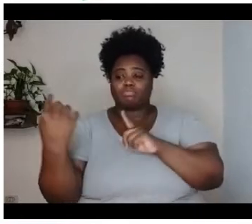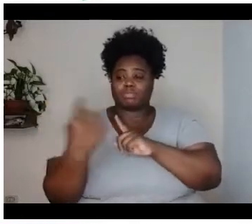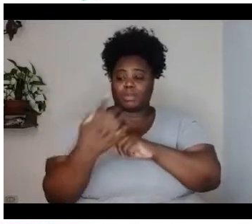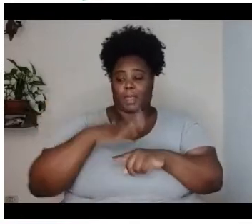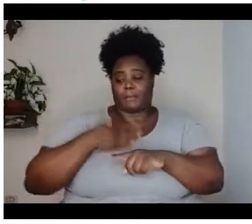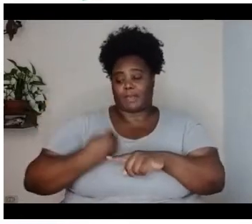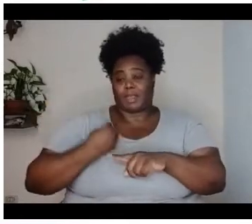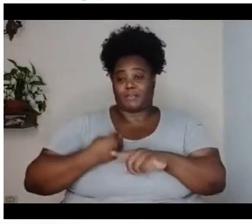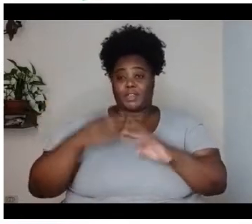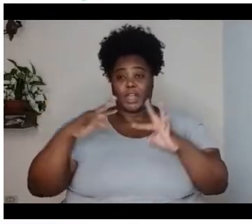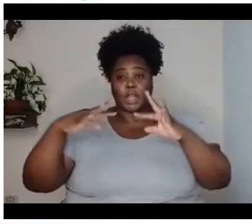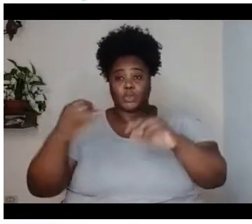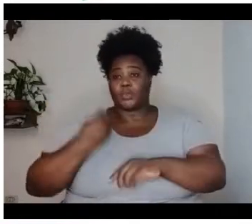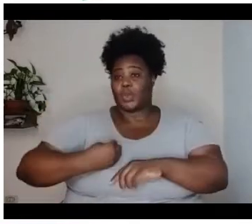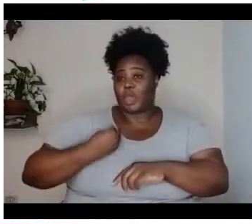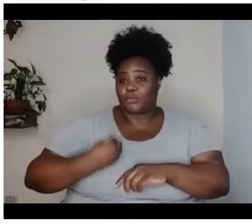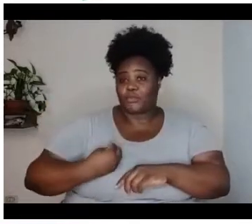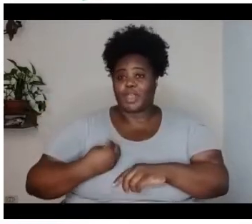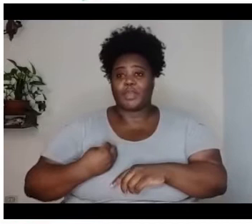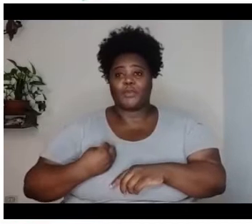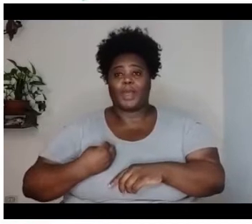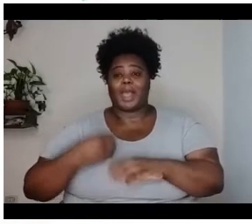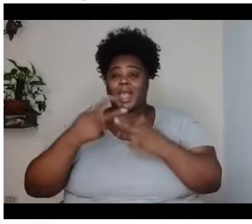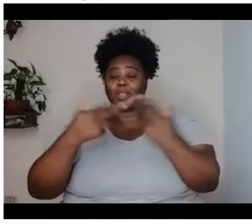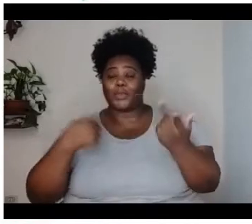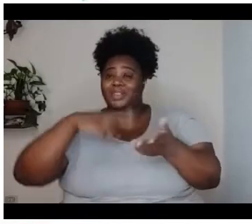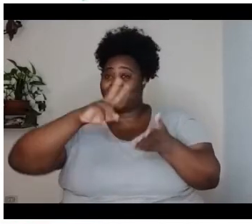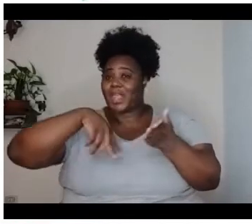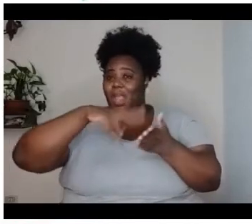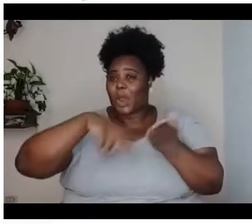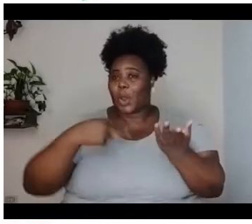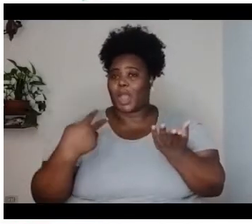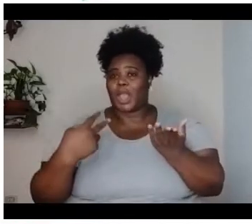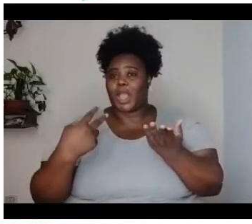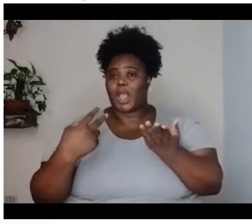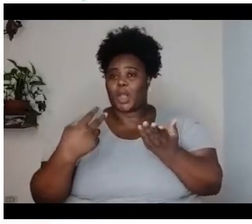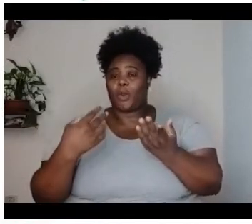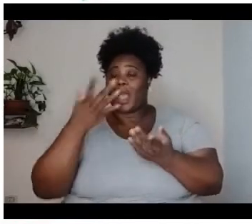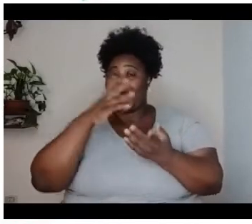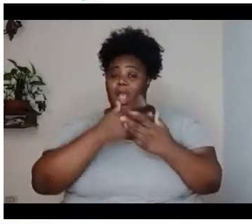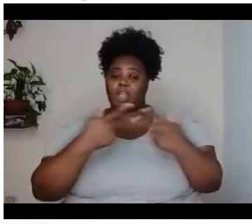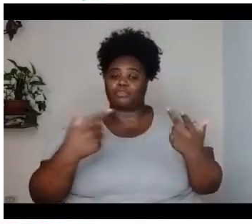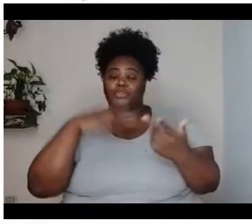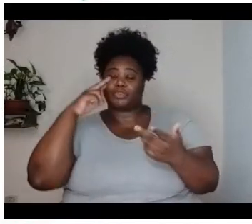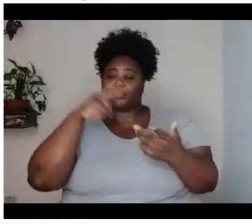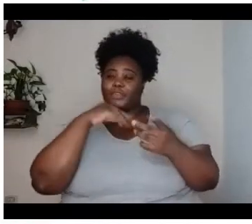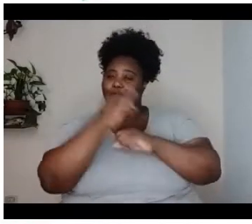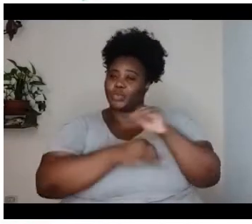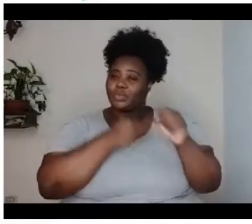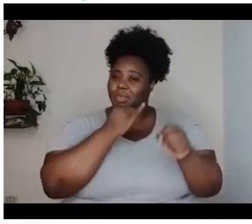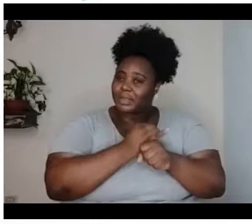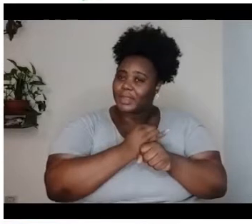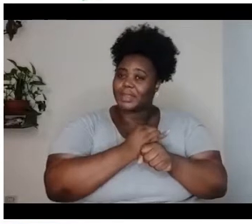eu vivo, as coisas que eu leio, as coisas que me chegam pela internet, né? Eu